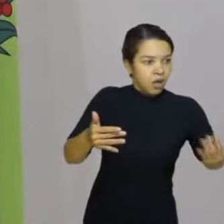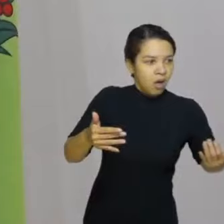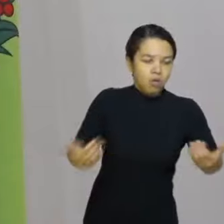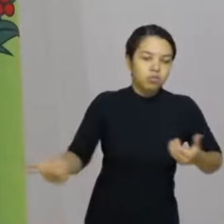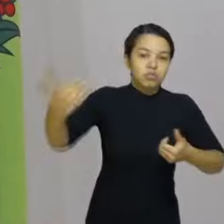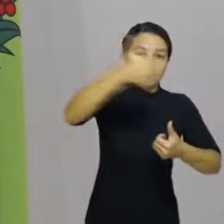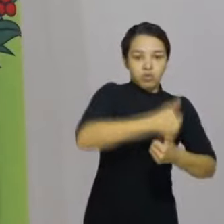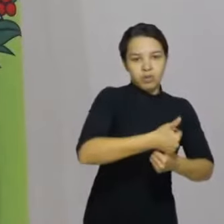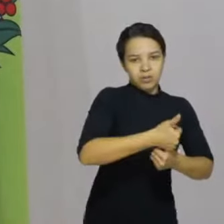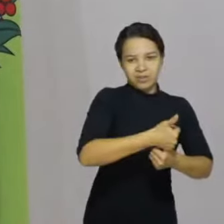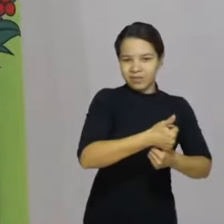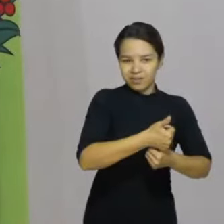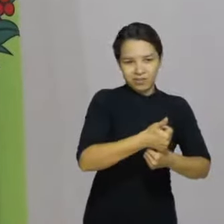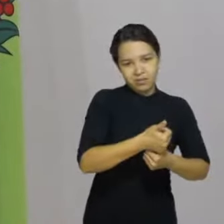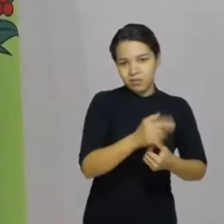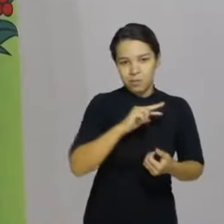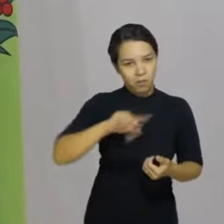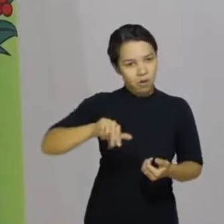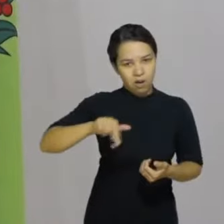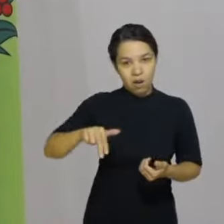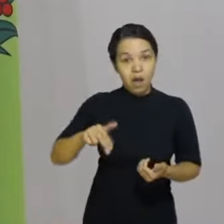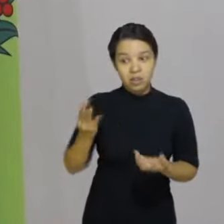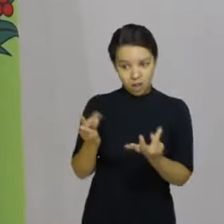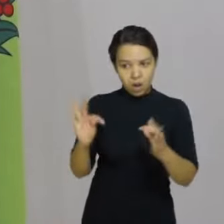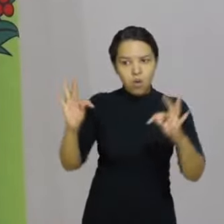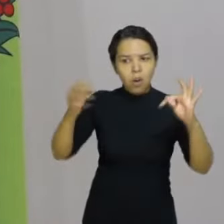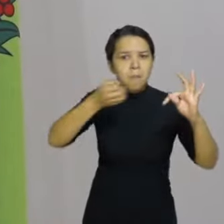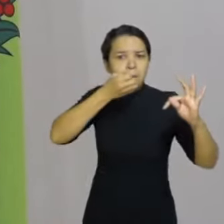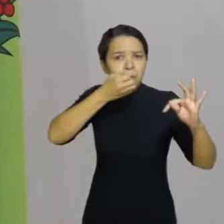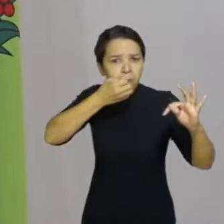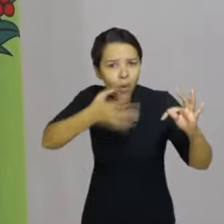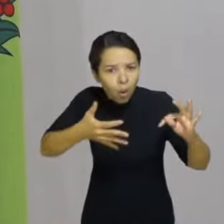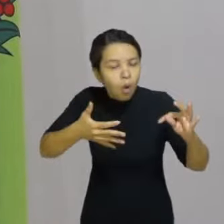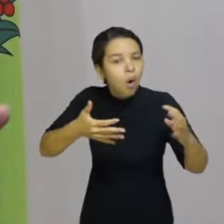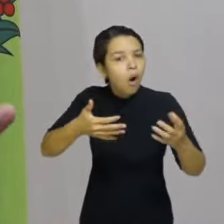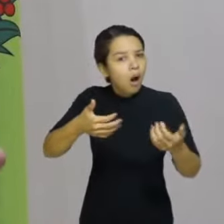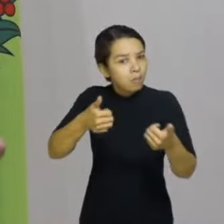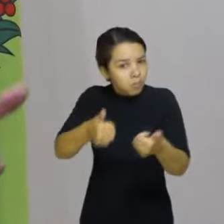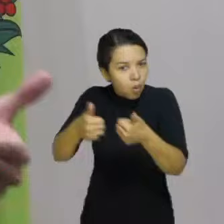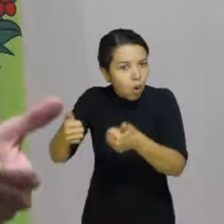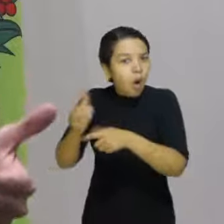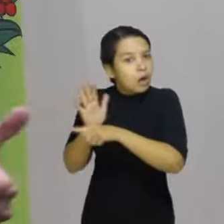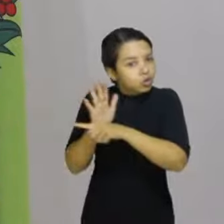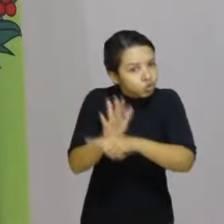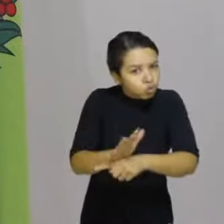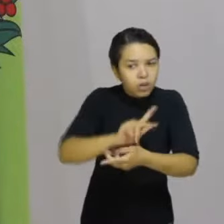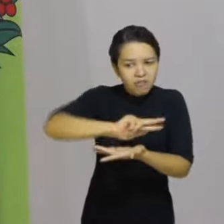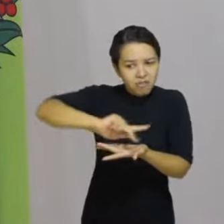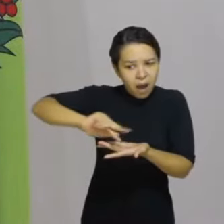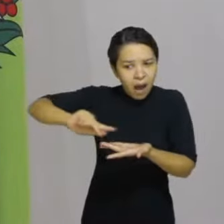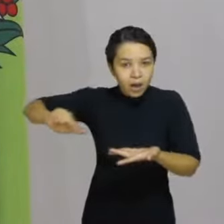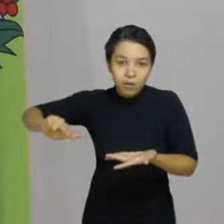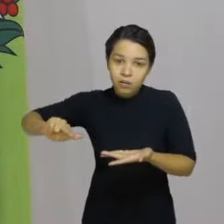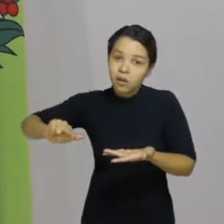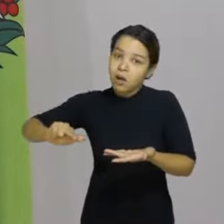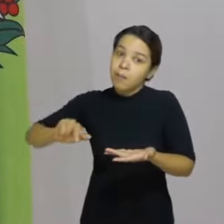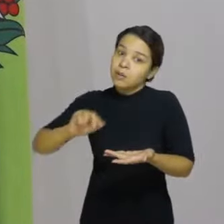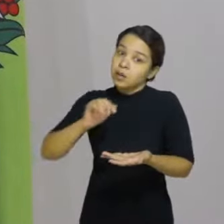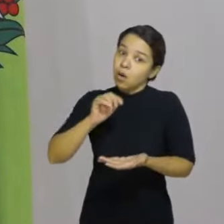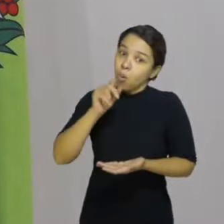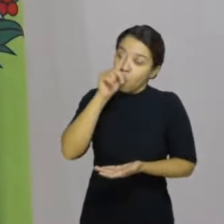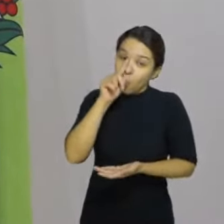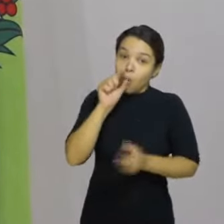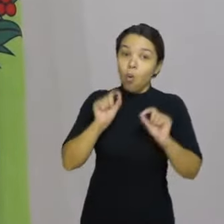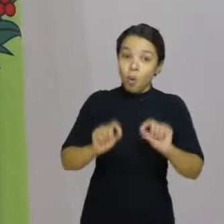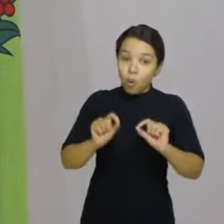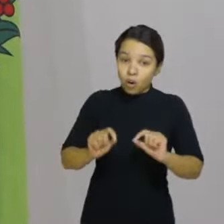vem ao encontro de uma série de virtudes e benefícios, ela é muito positiva em muitos aspectos. Agora, o que se condena é justamente o excesso,